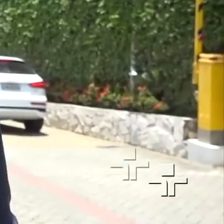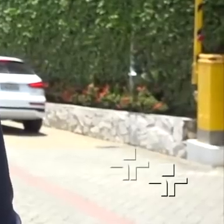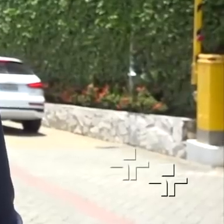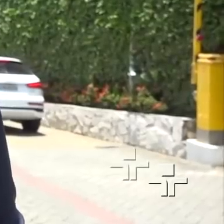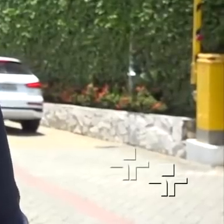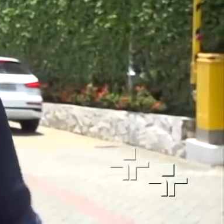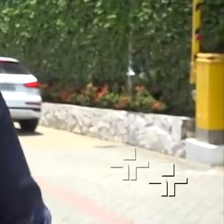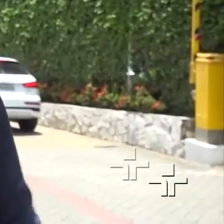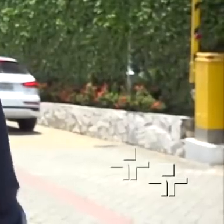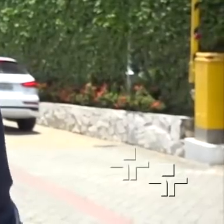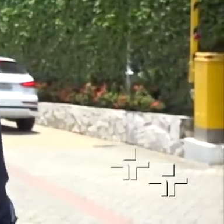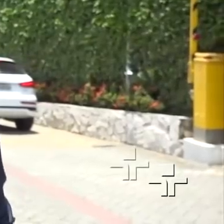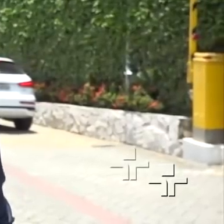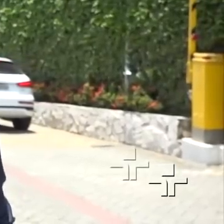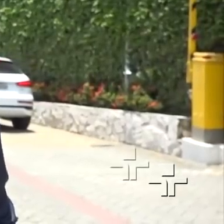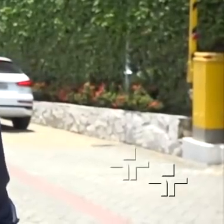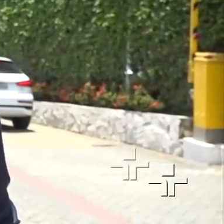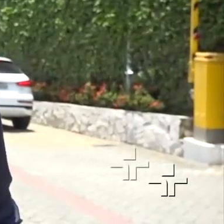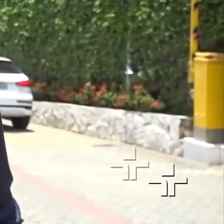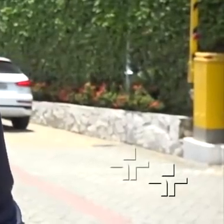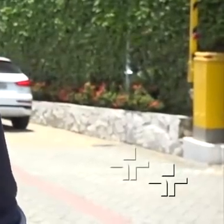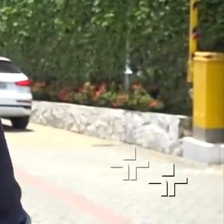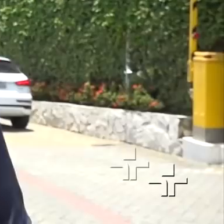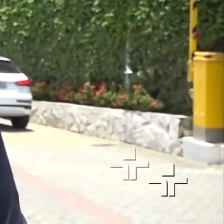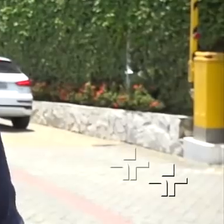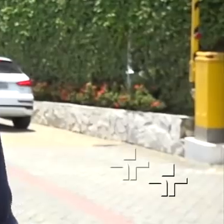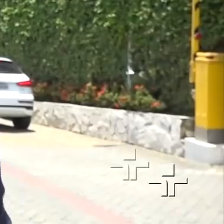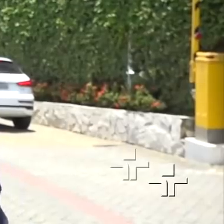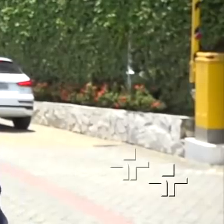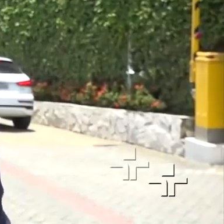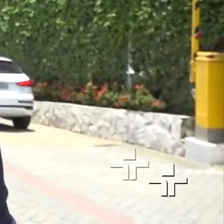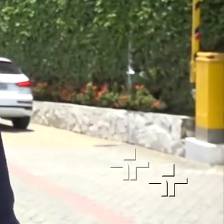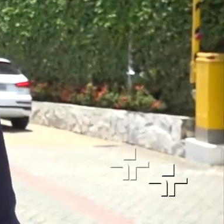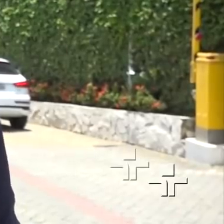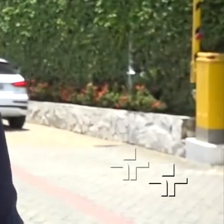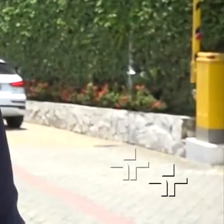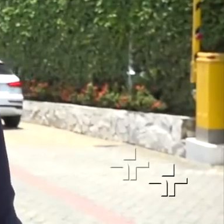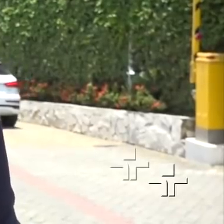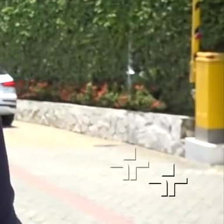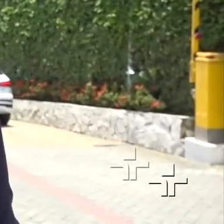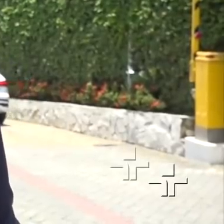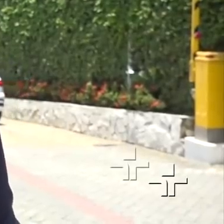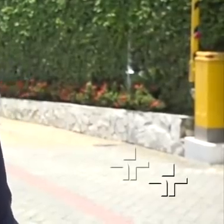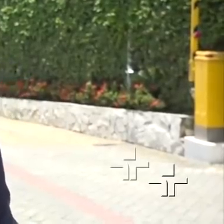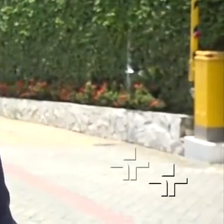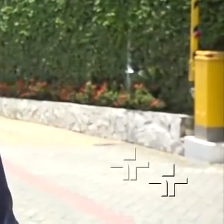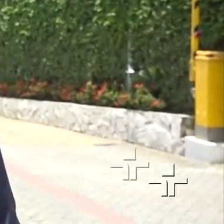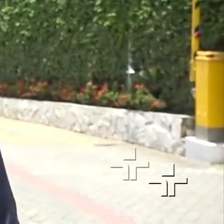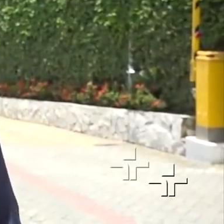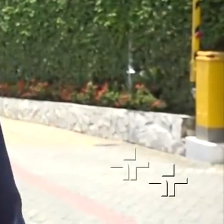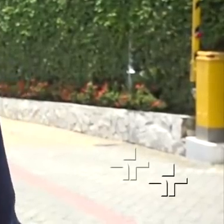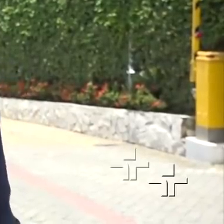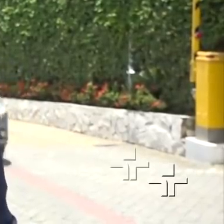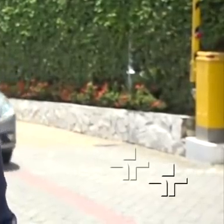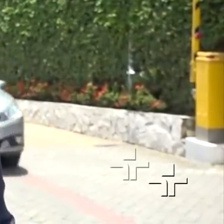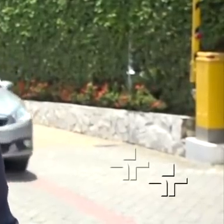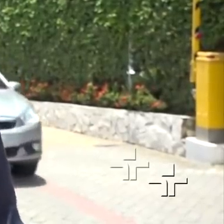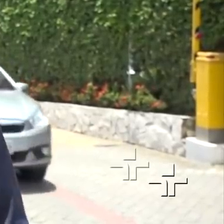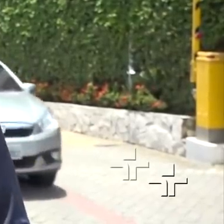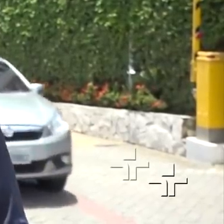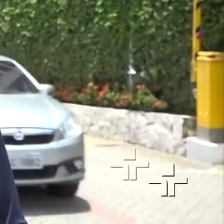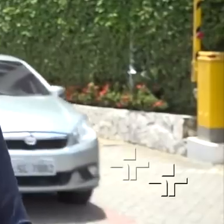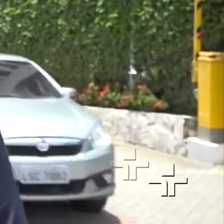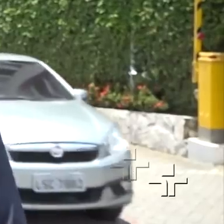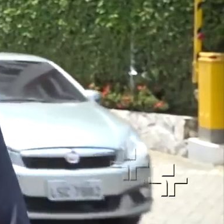alguns especialistas na área da política, aceitar o convite para assumir o ministério representa uma espécie de rito de passagem para